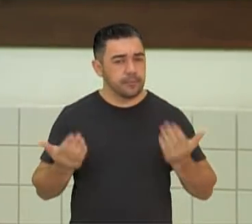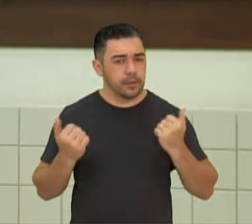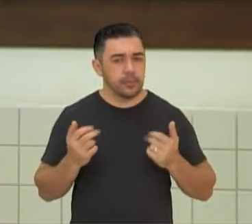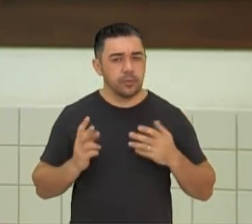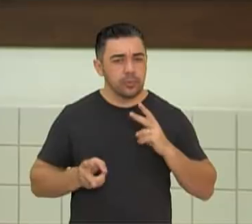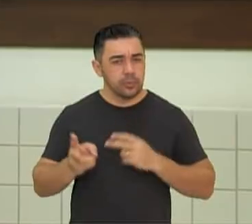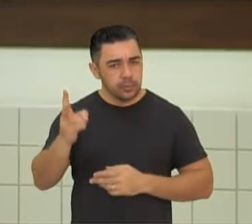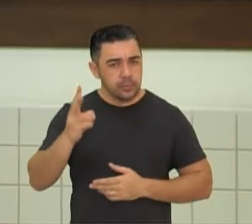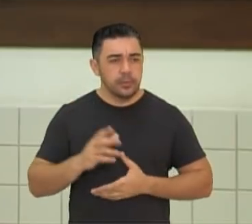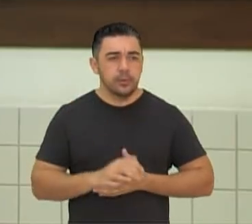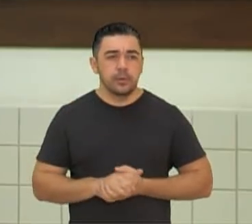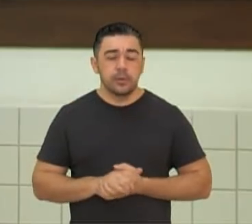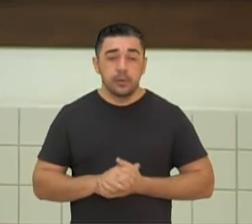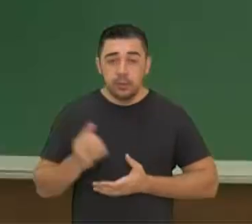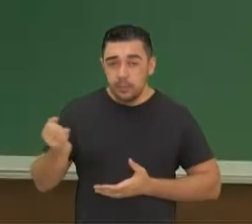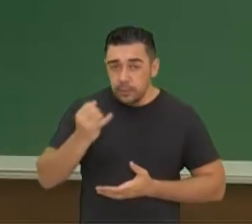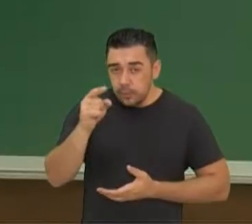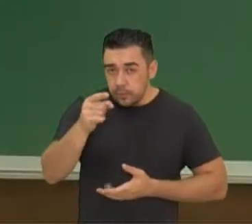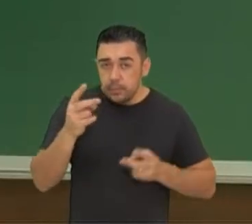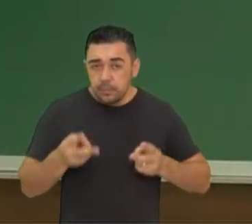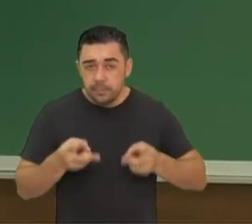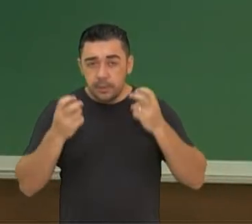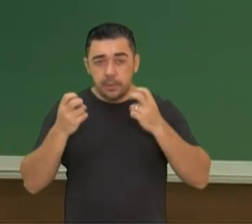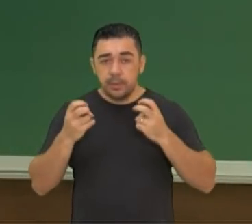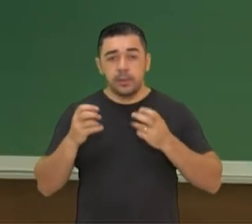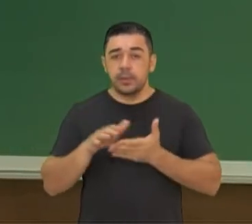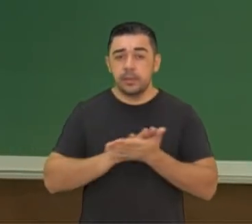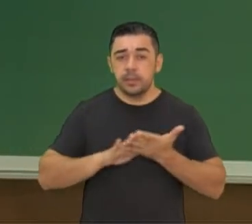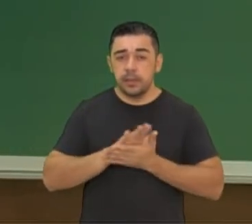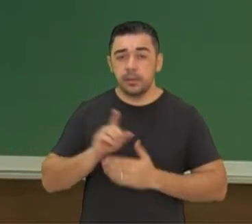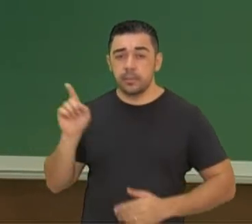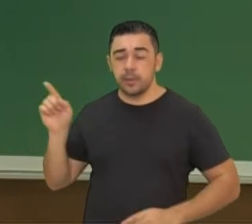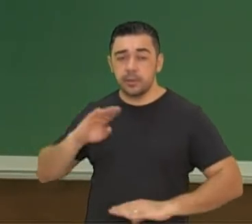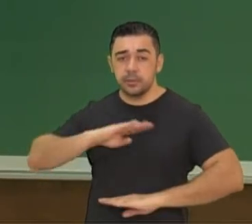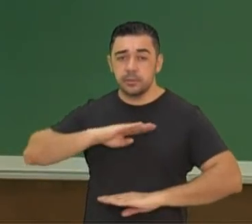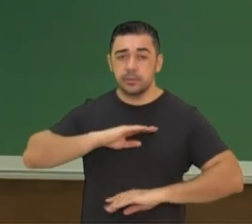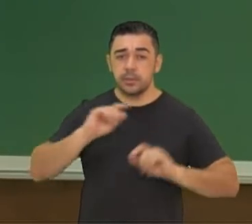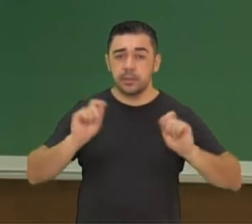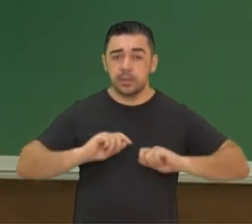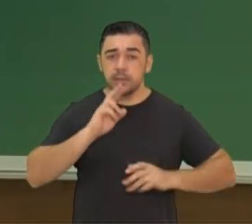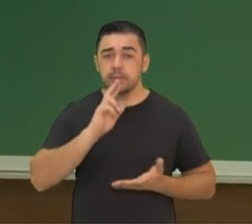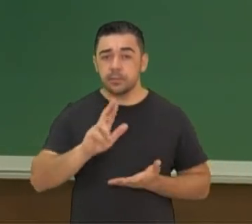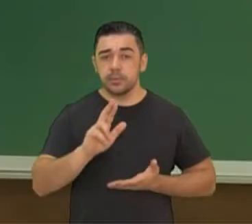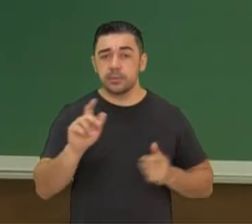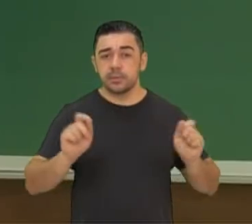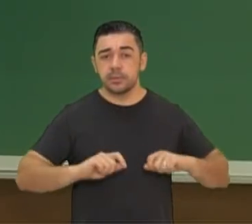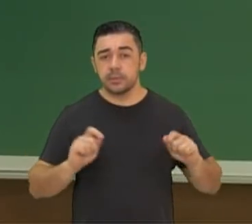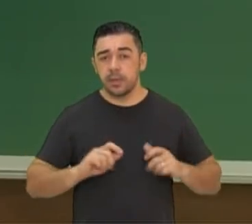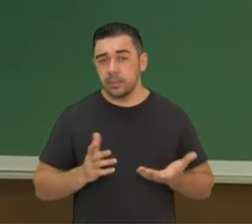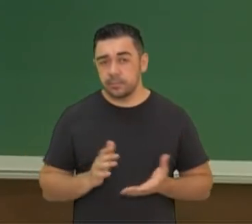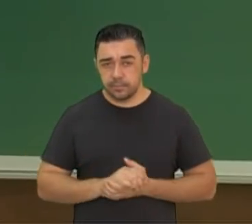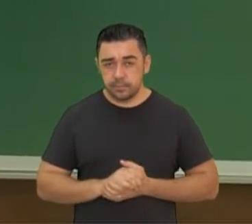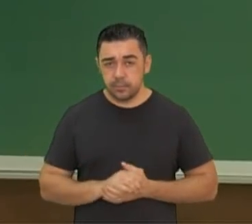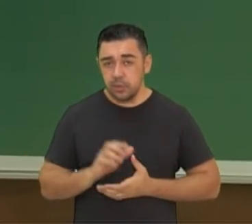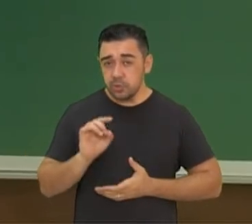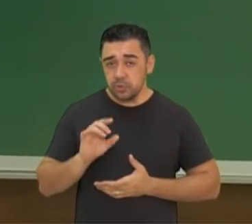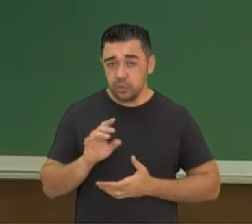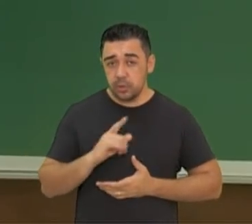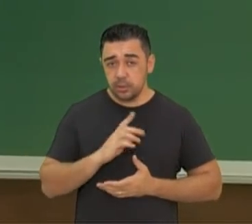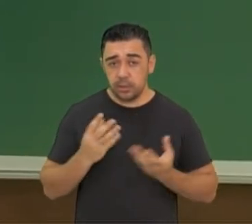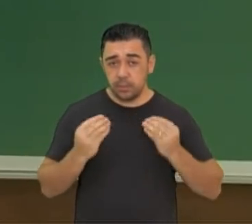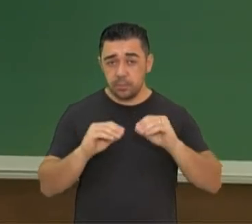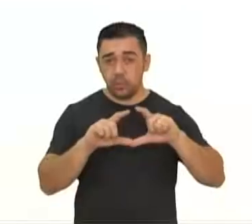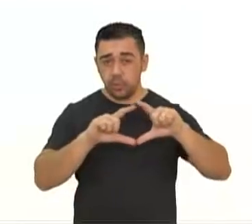nessa. É importante você perceber que nenhuma dessas situações pode ser resolvidas, podem ser resolvidas com essas sentenças que